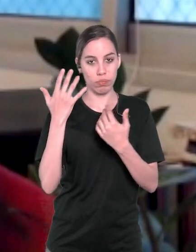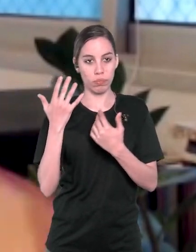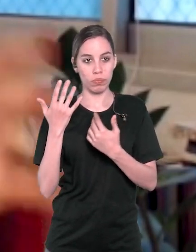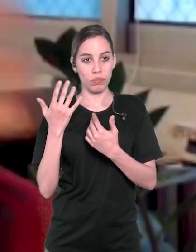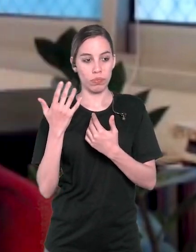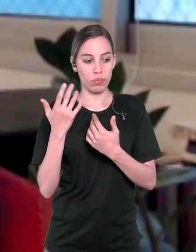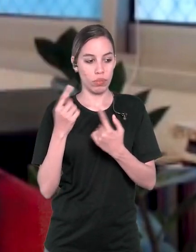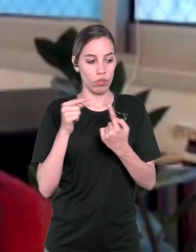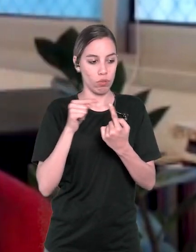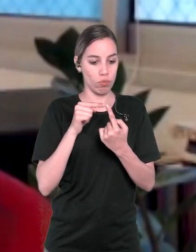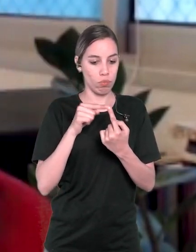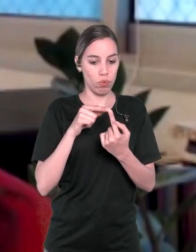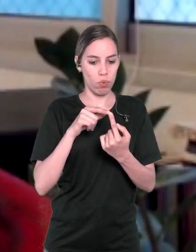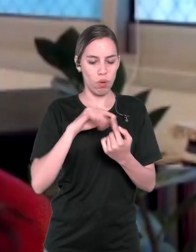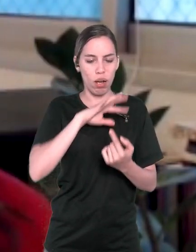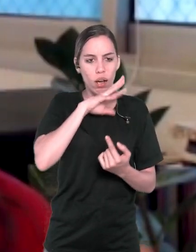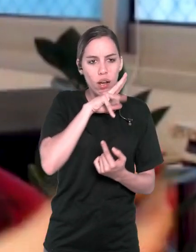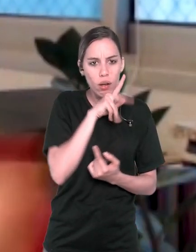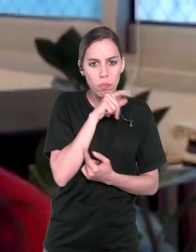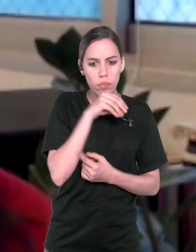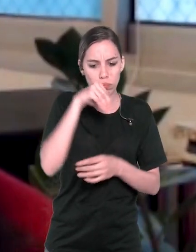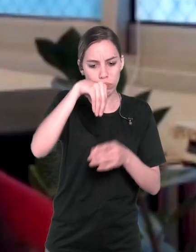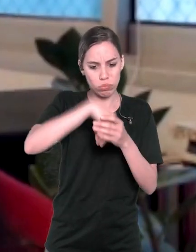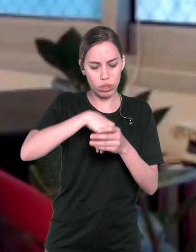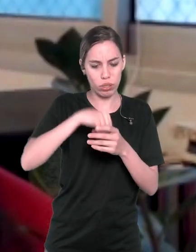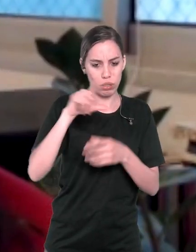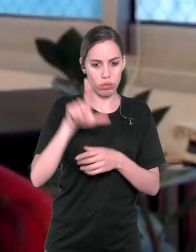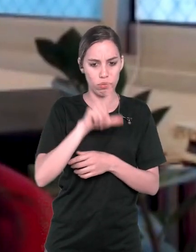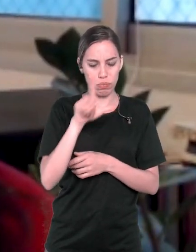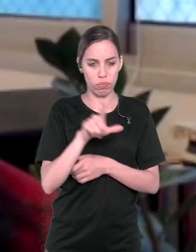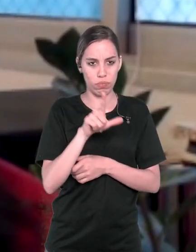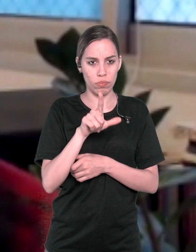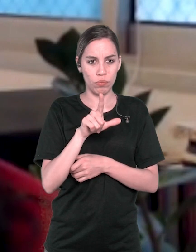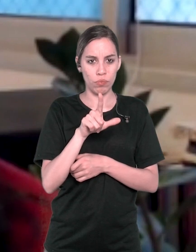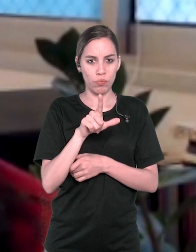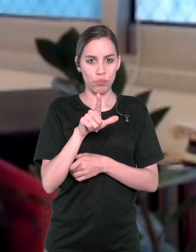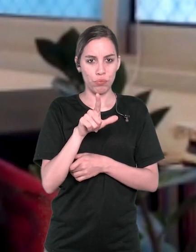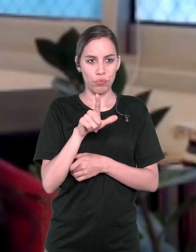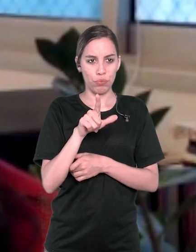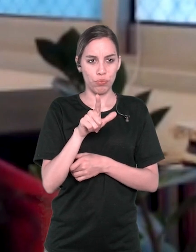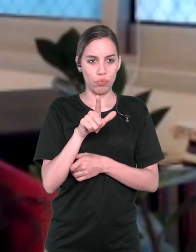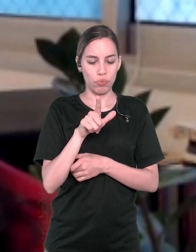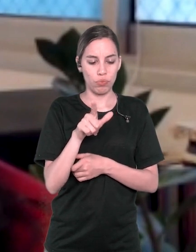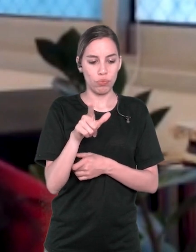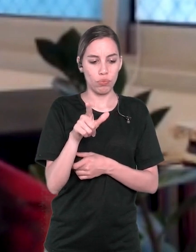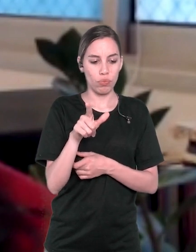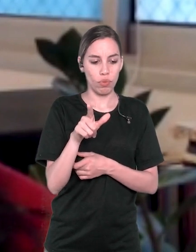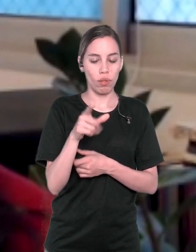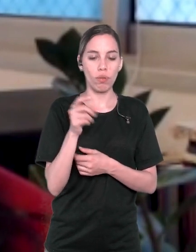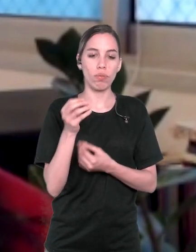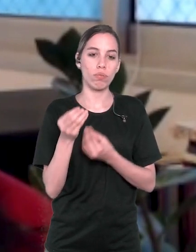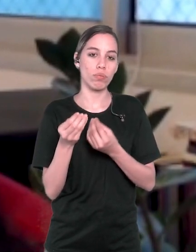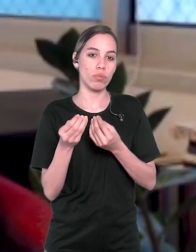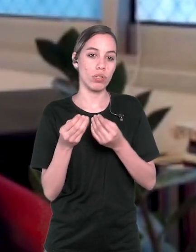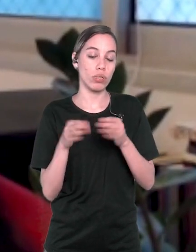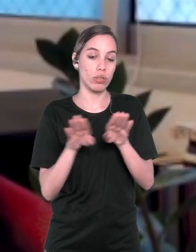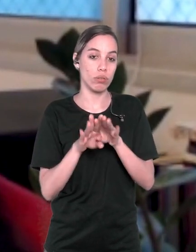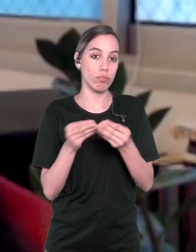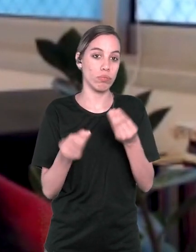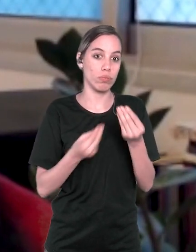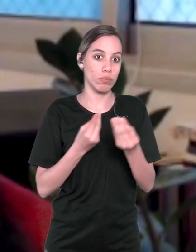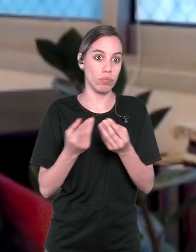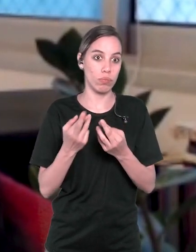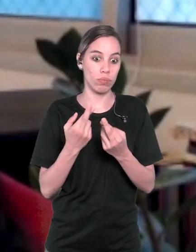no mundo em geral, quer dizer, no âmbito das nossas relações,